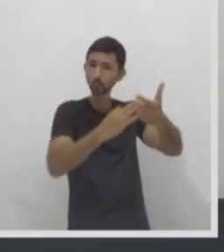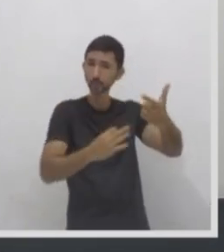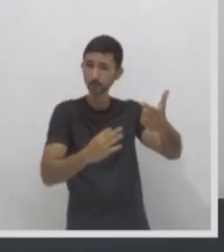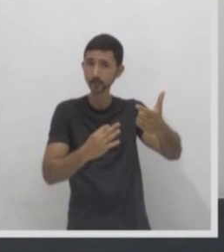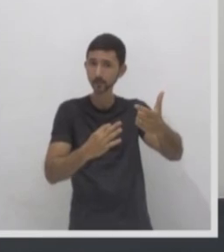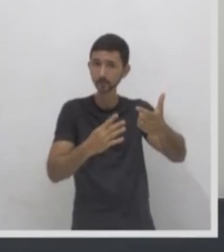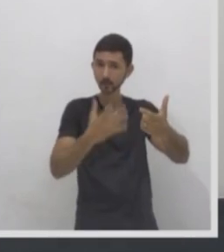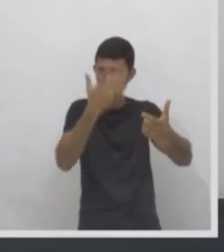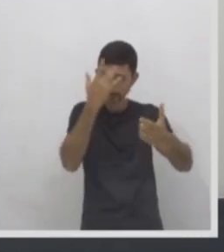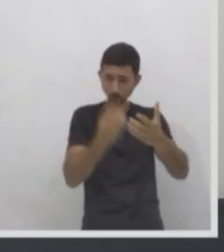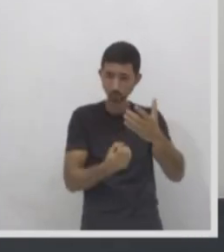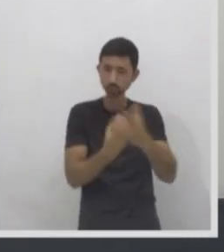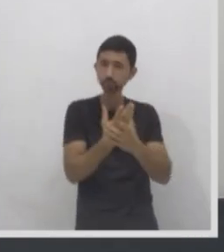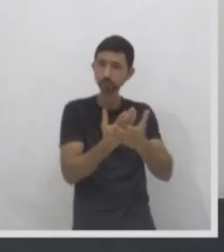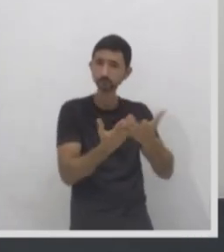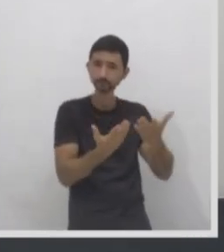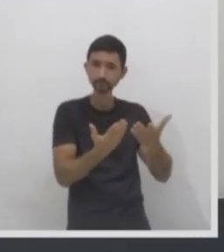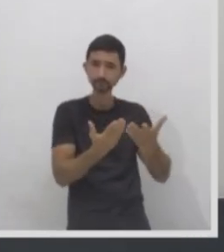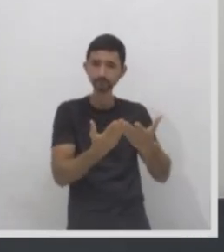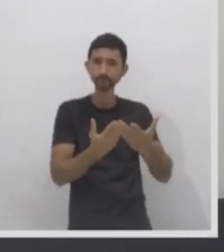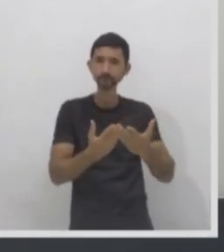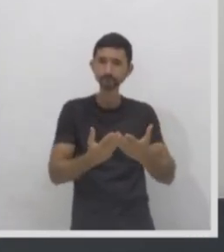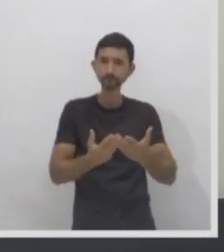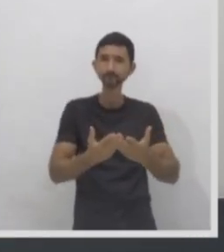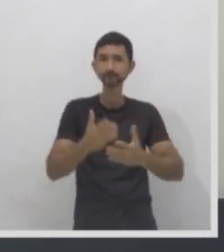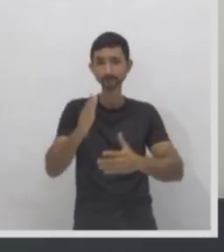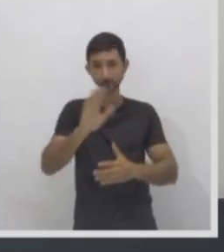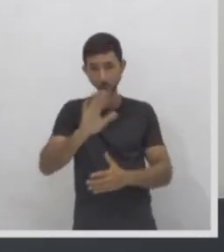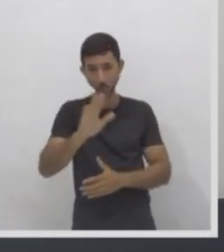texto ele quis deixar como ideia. Por